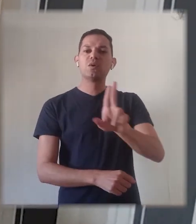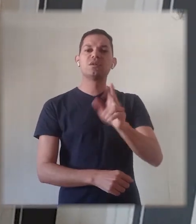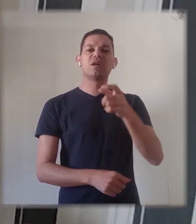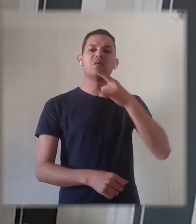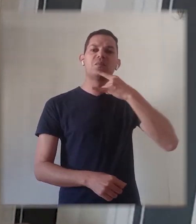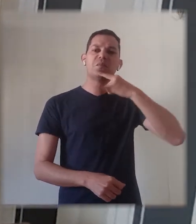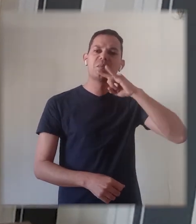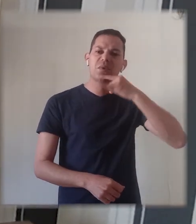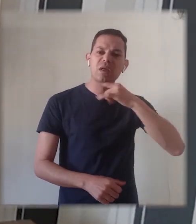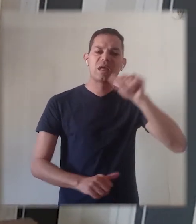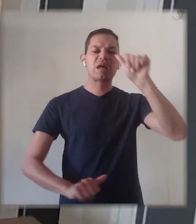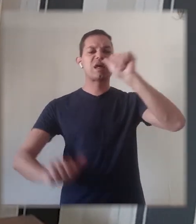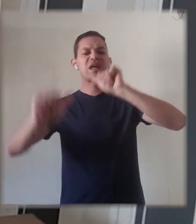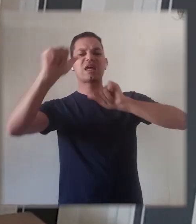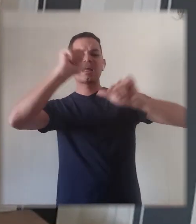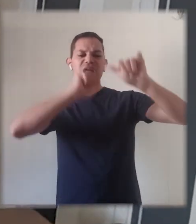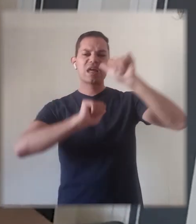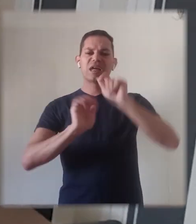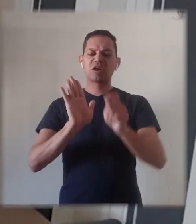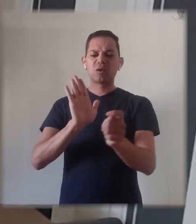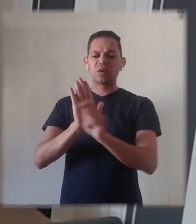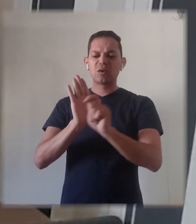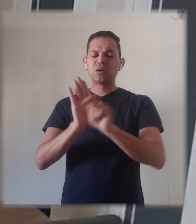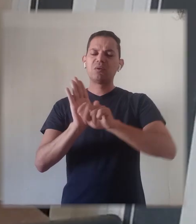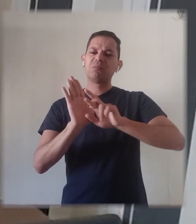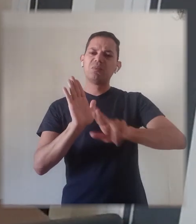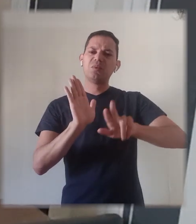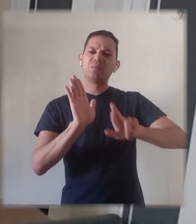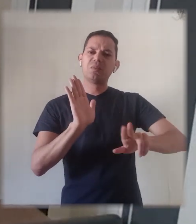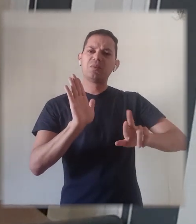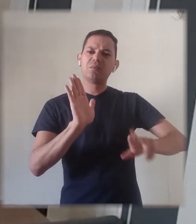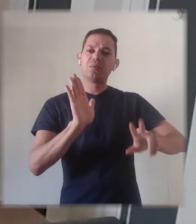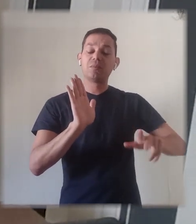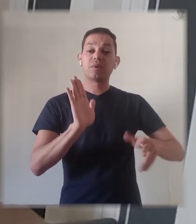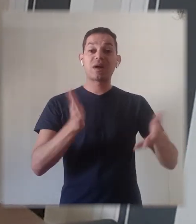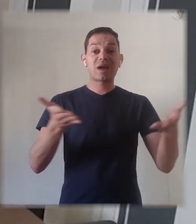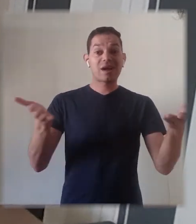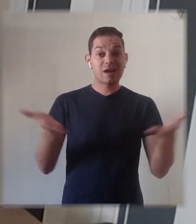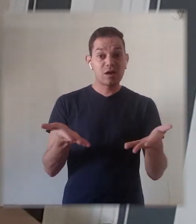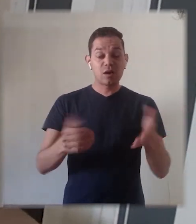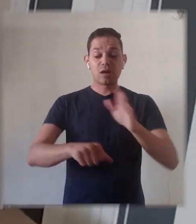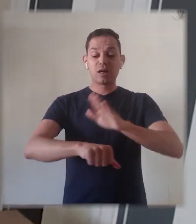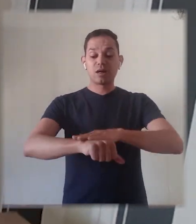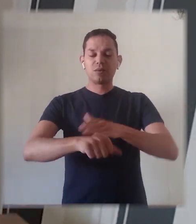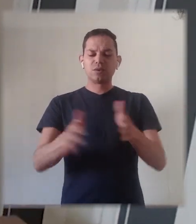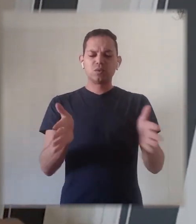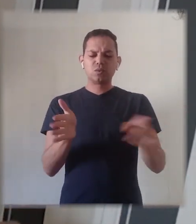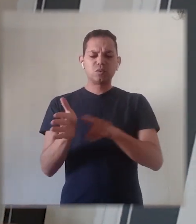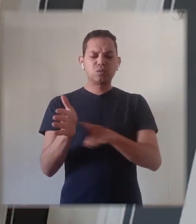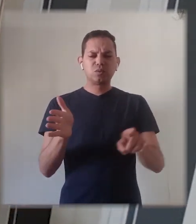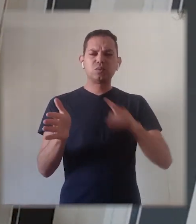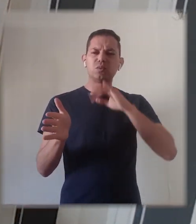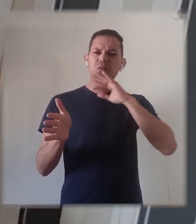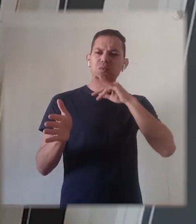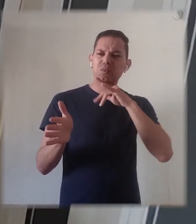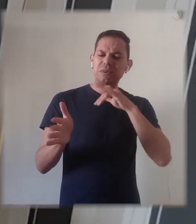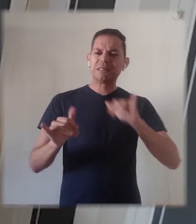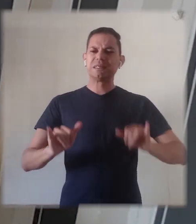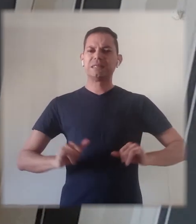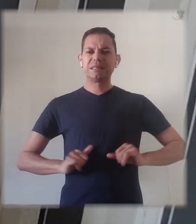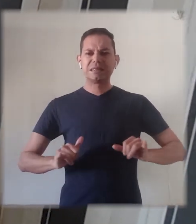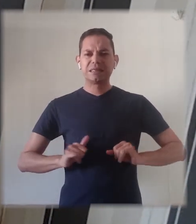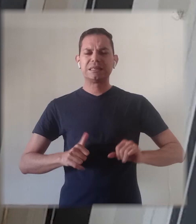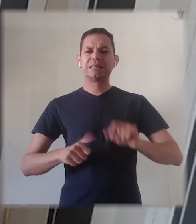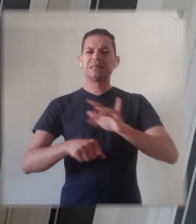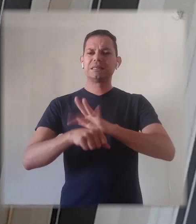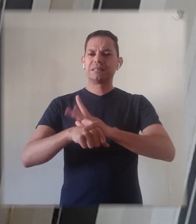emoções usando bebida alcoólica ou algum outro tipo de entorpecente. E nesse momento de crise,